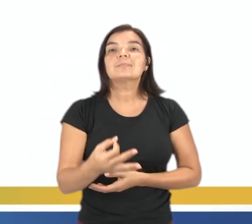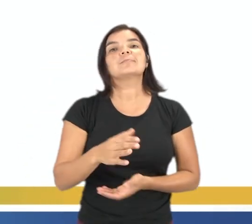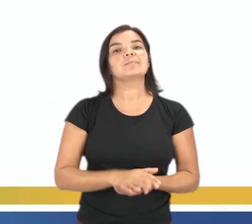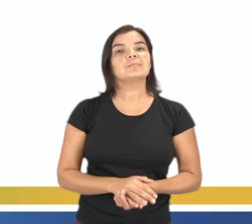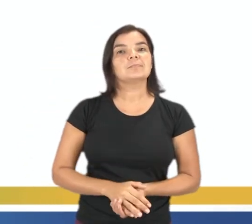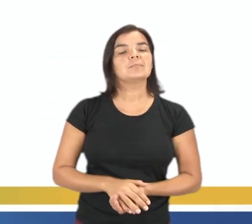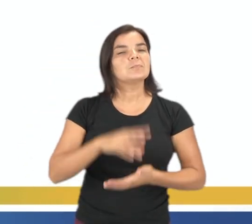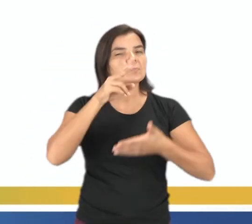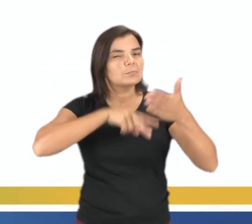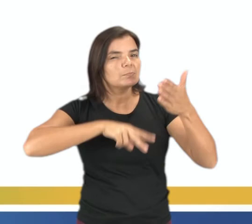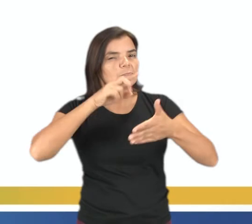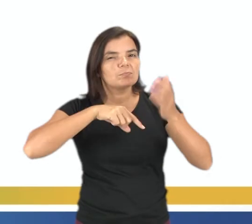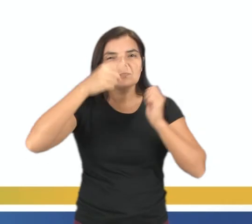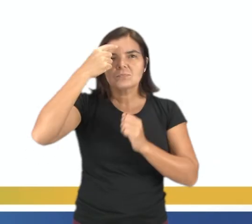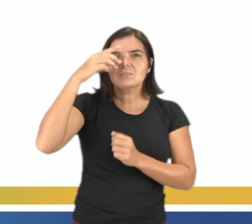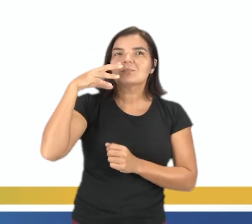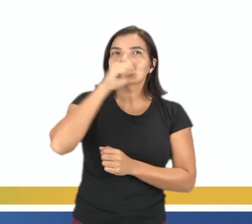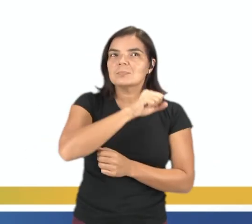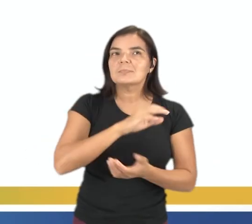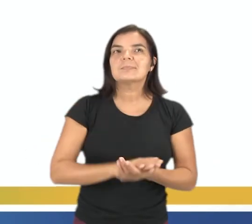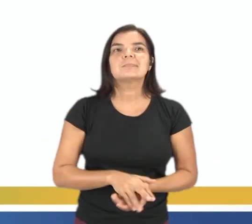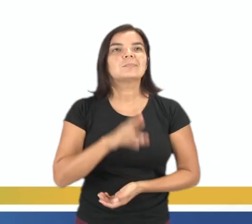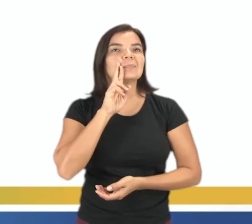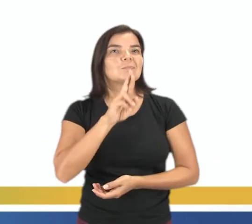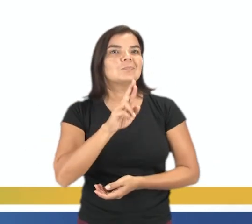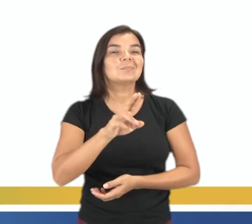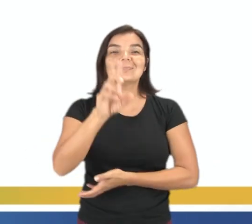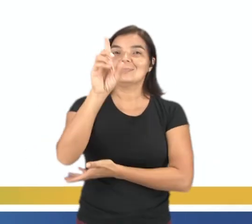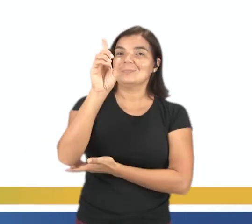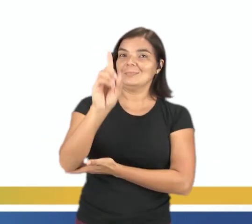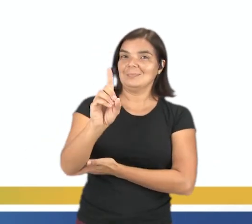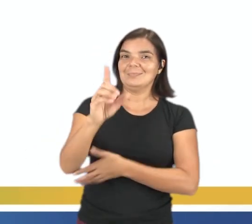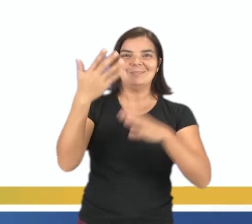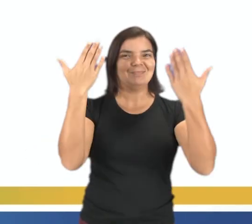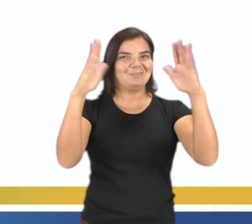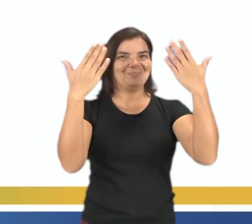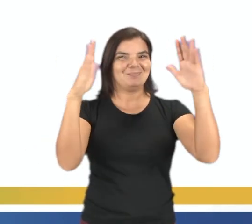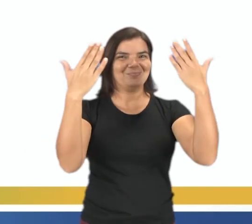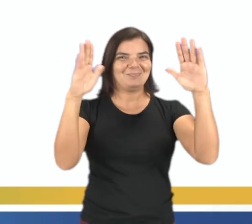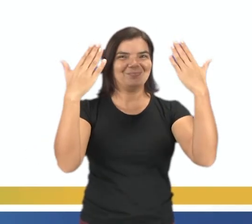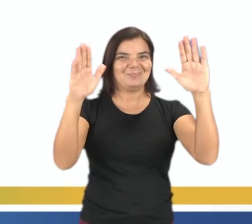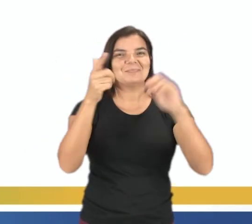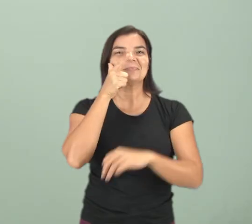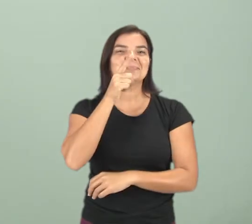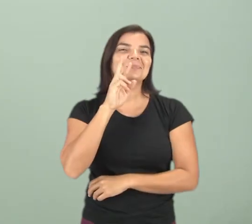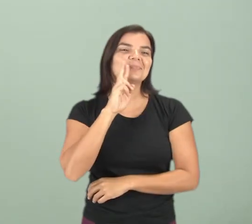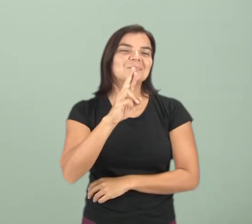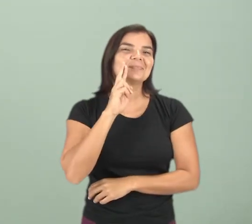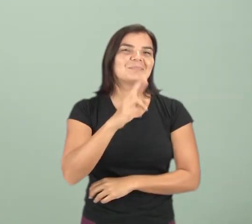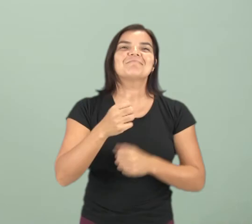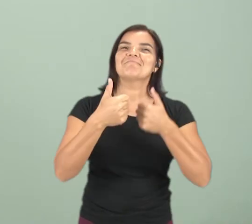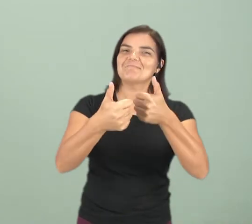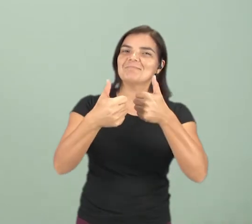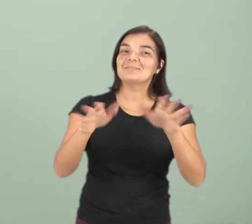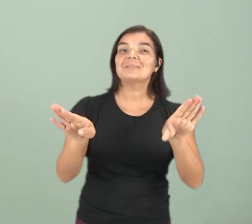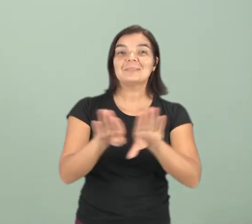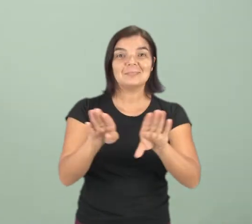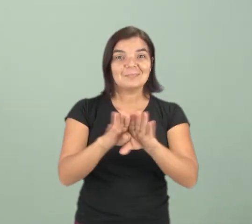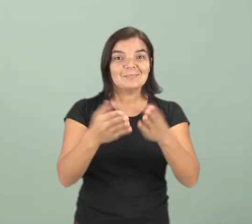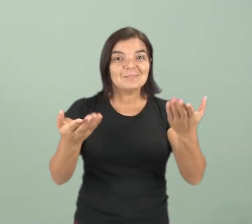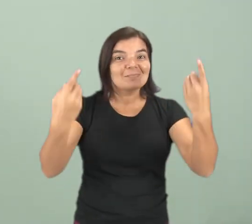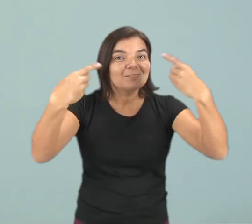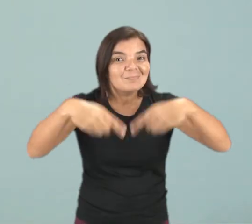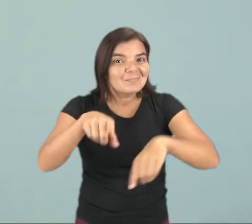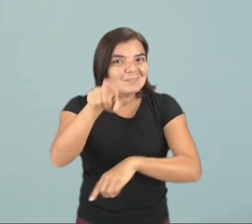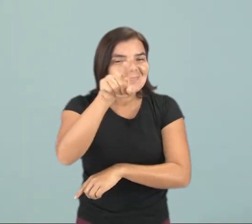quem deu uma lida e raciocinou é letra D! Parabéns para quem respondeu isso aí, muito bem. Mas agora o